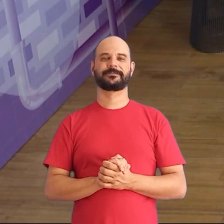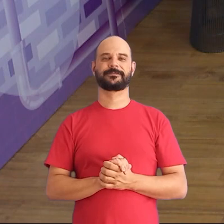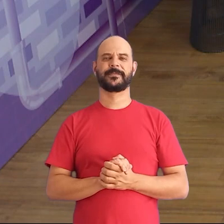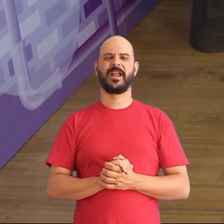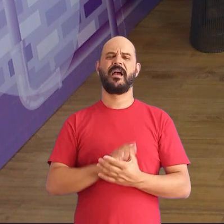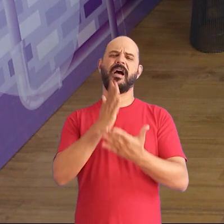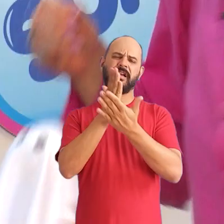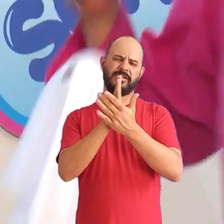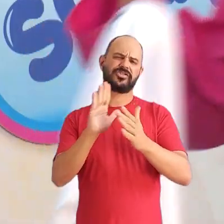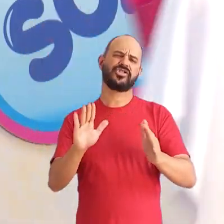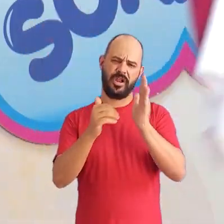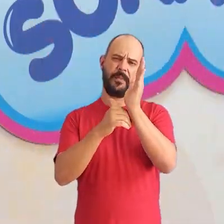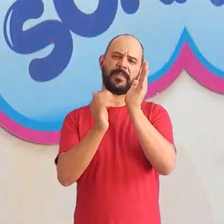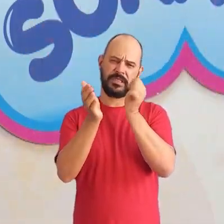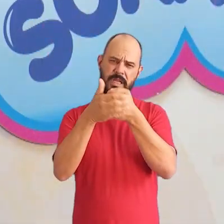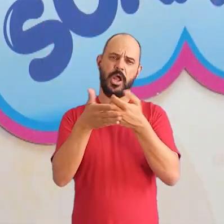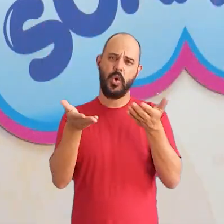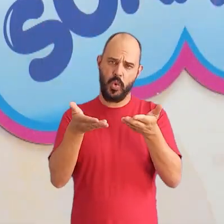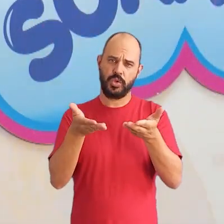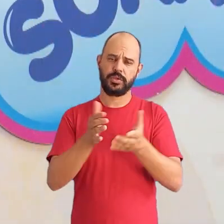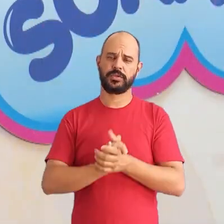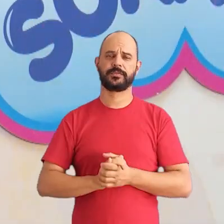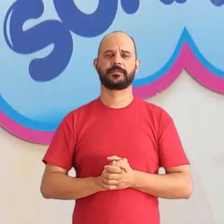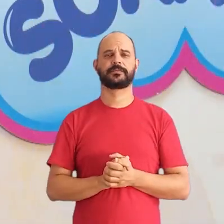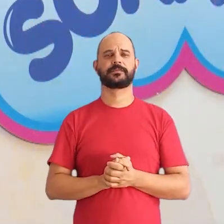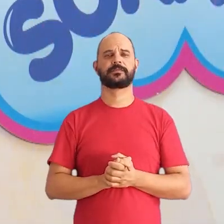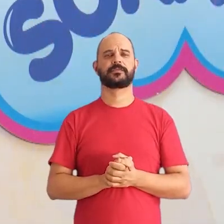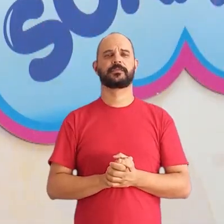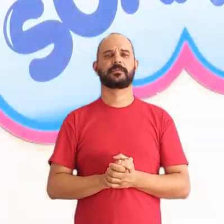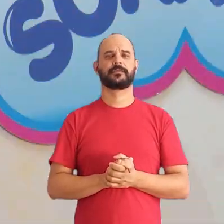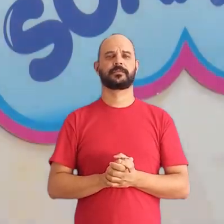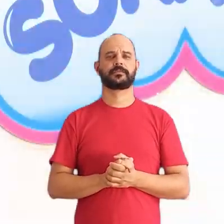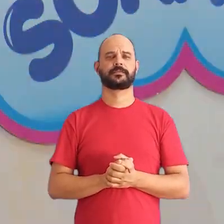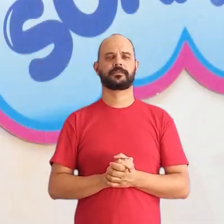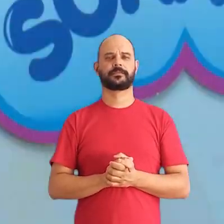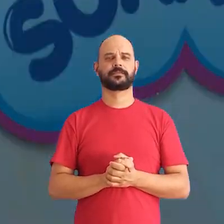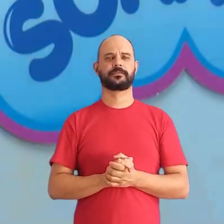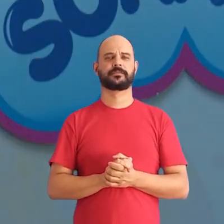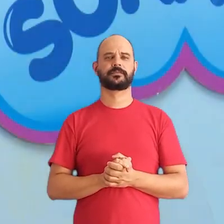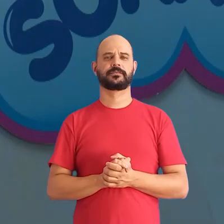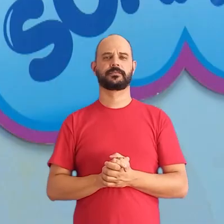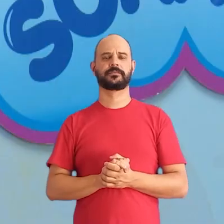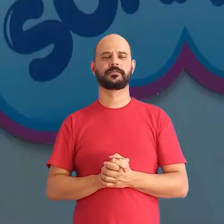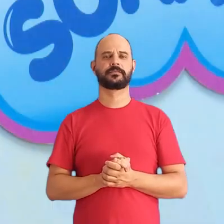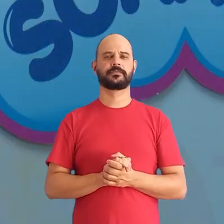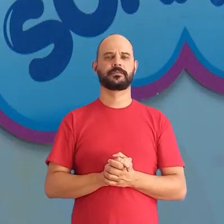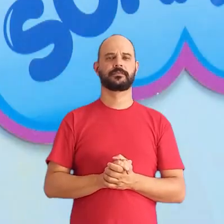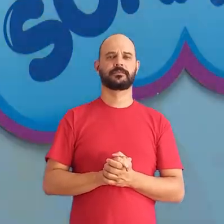Tchau! Acho que chega de mistérios por hoje.